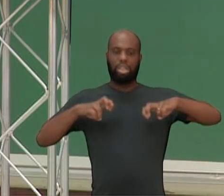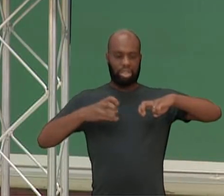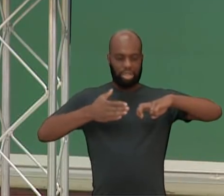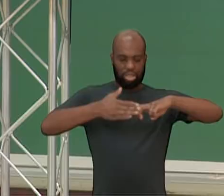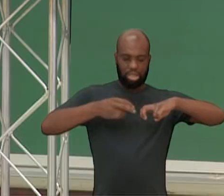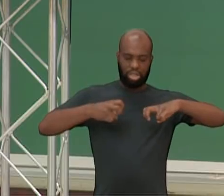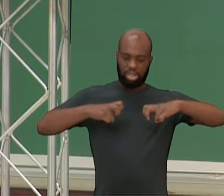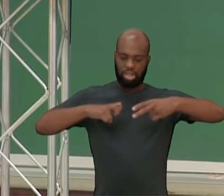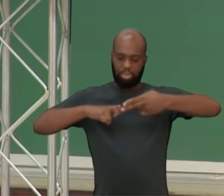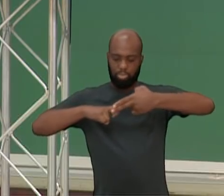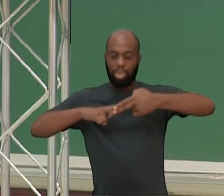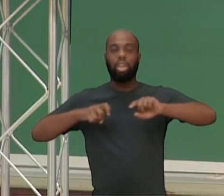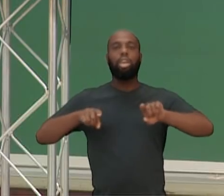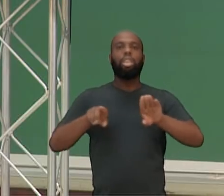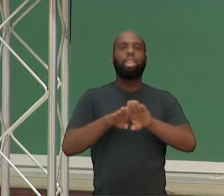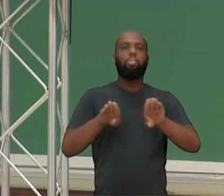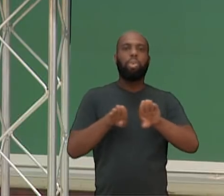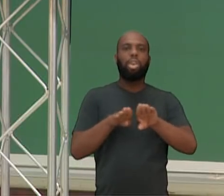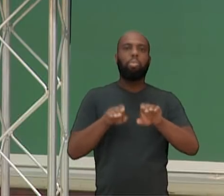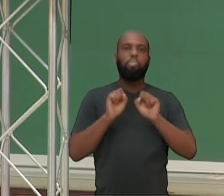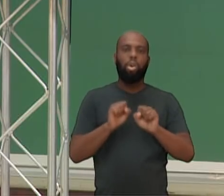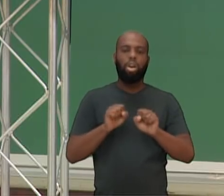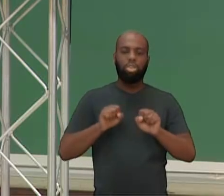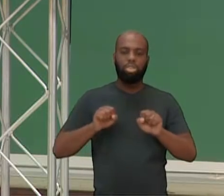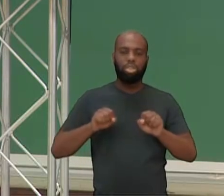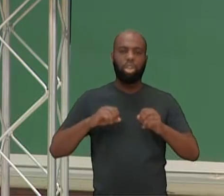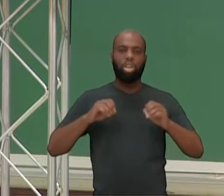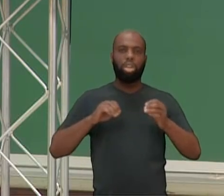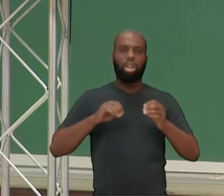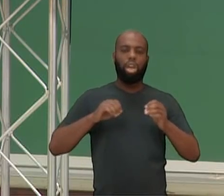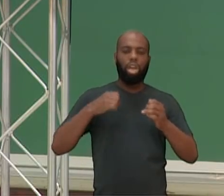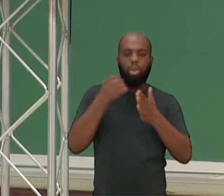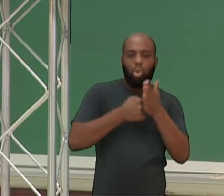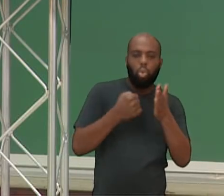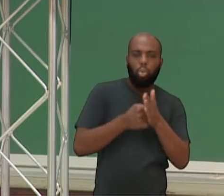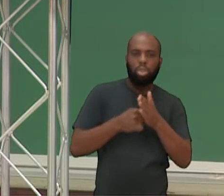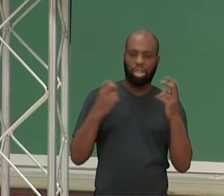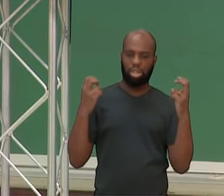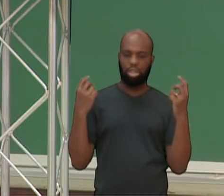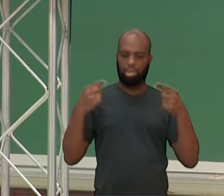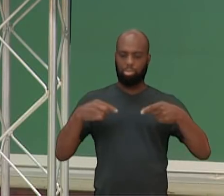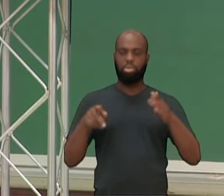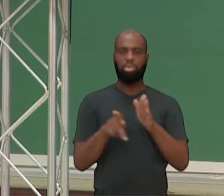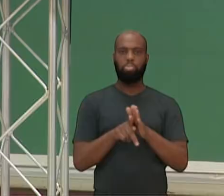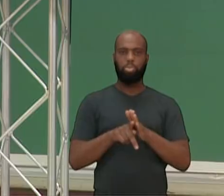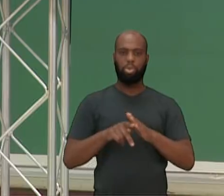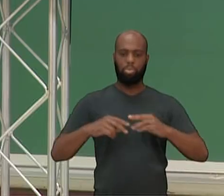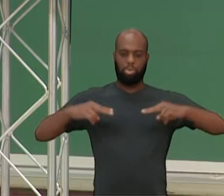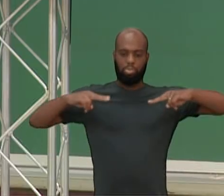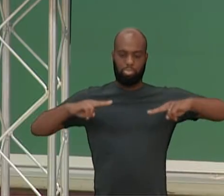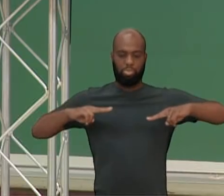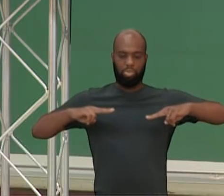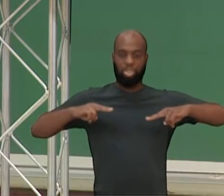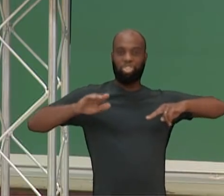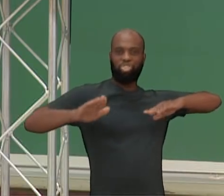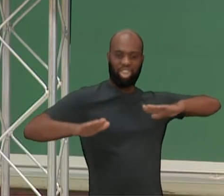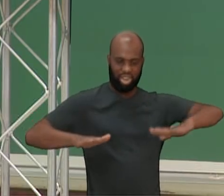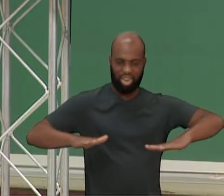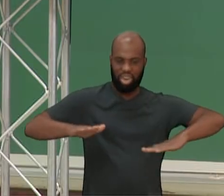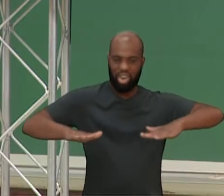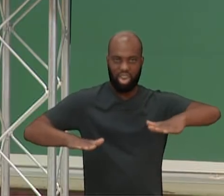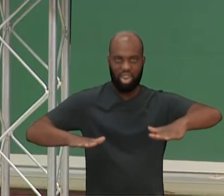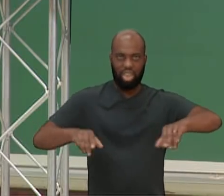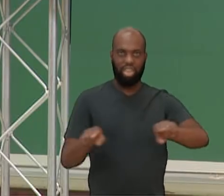luta dos jacarés, qualquer uma das 3 ali, e você vai adaptar. Então, o lúdico das crianças lá é mais